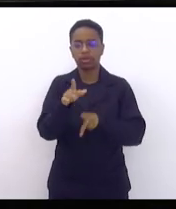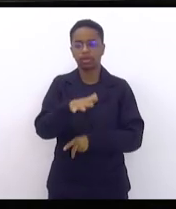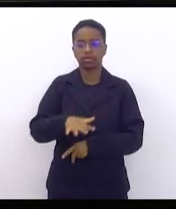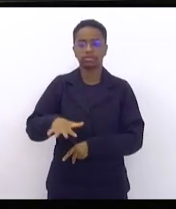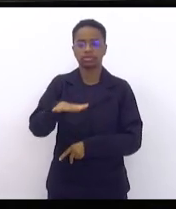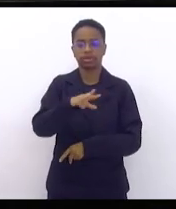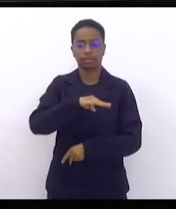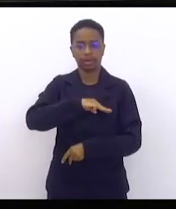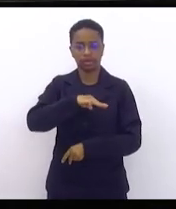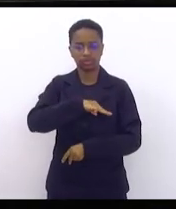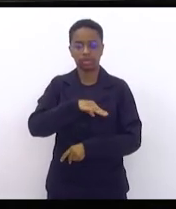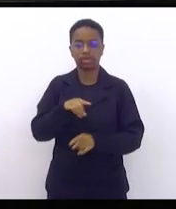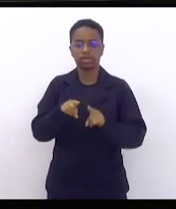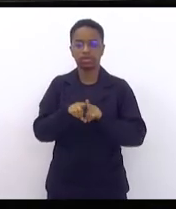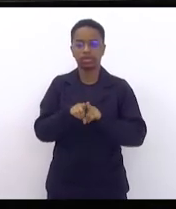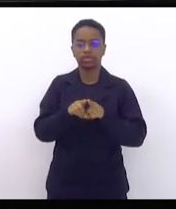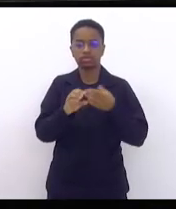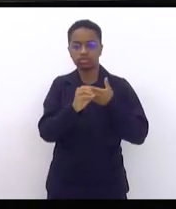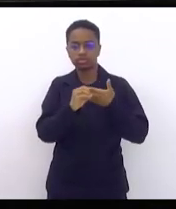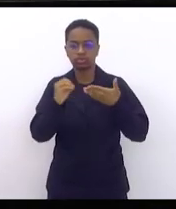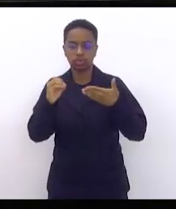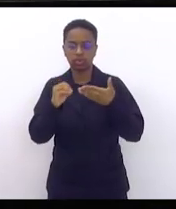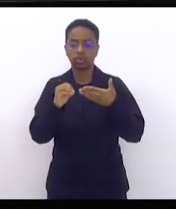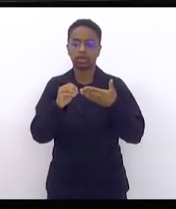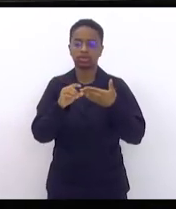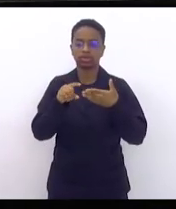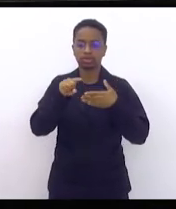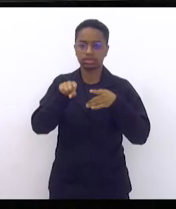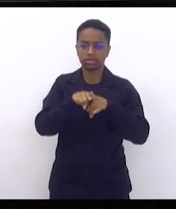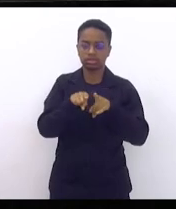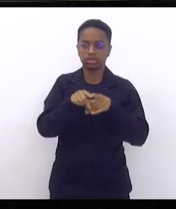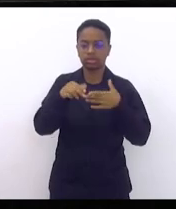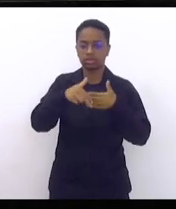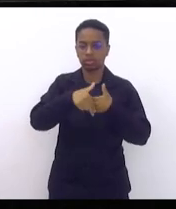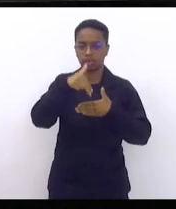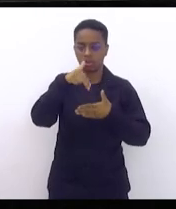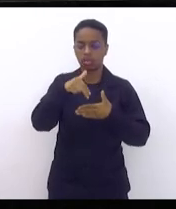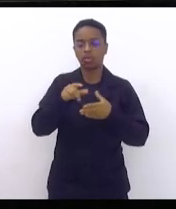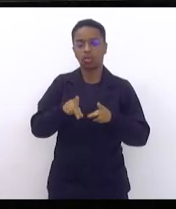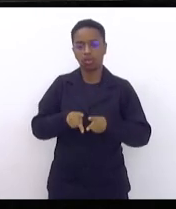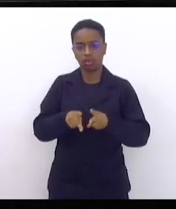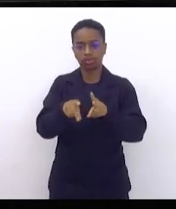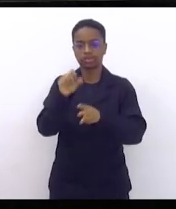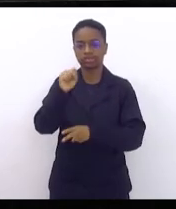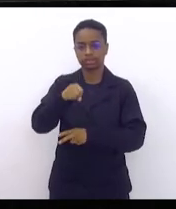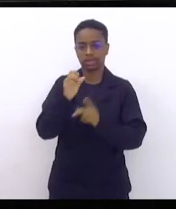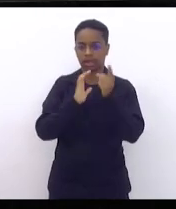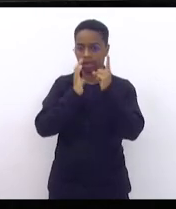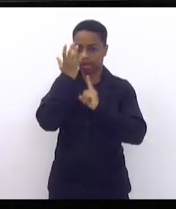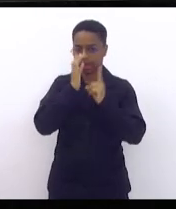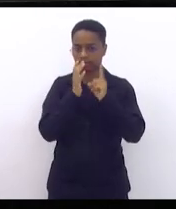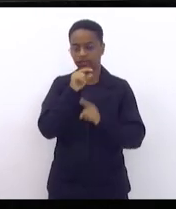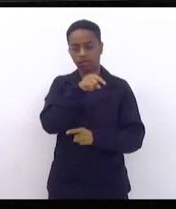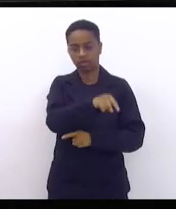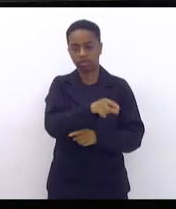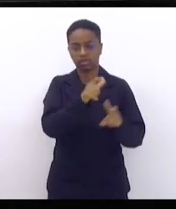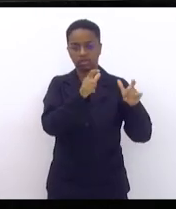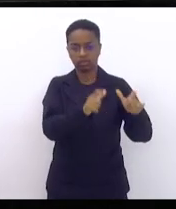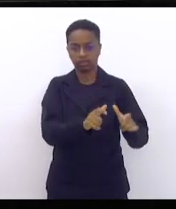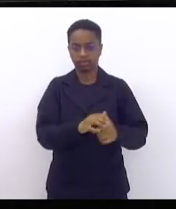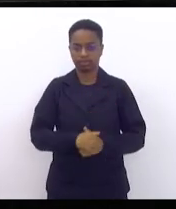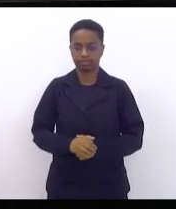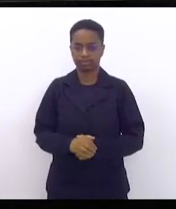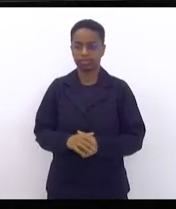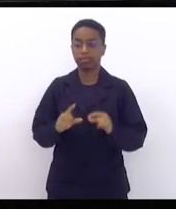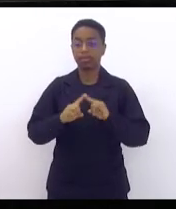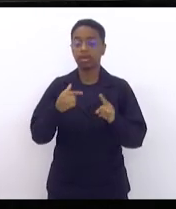Madureira Zona Norte Zona Oeste terá sim a continuidade do carnaval na Intendente Magalhães e por